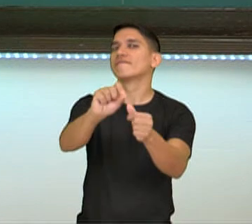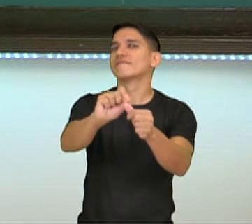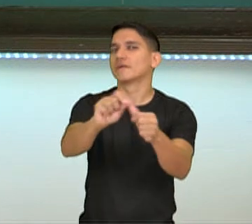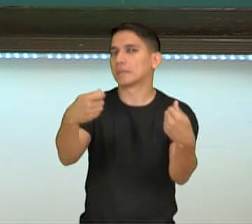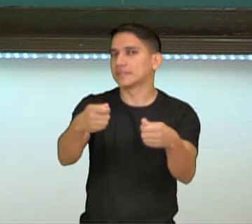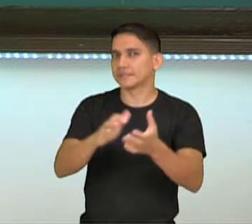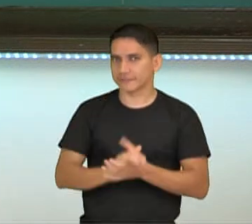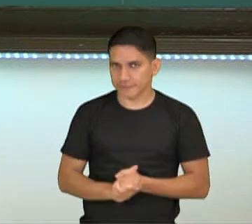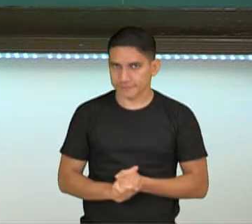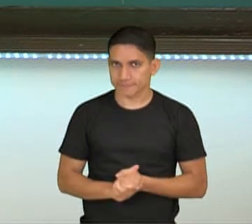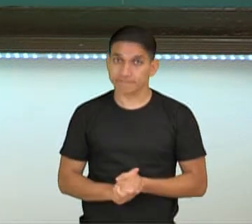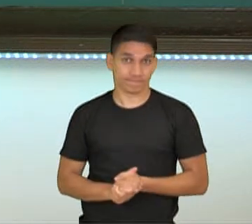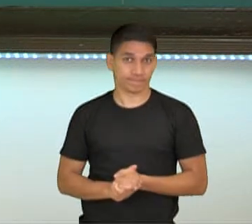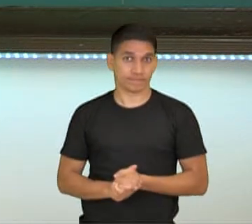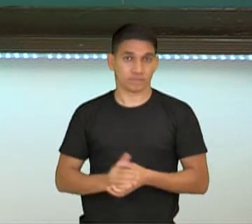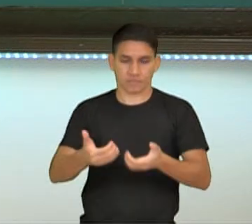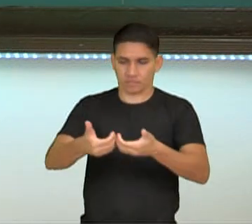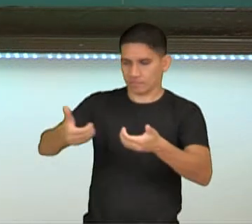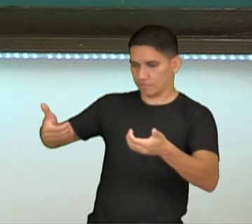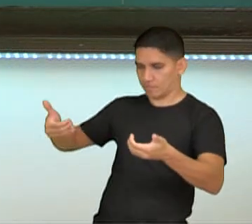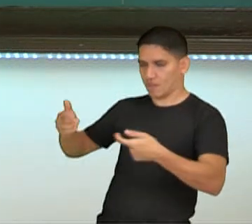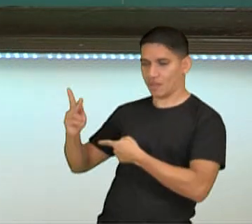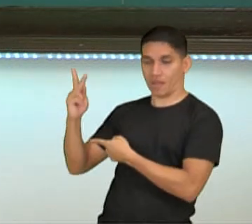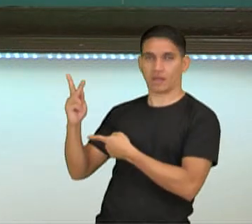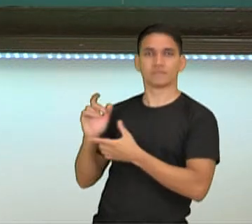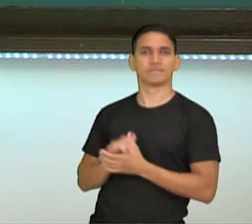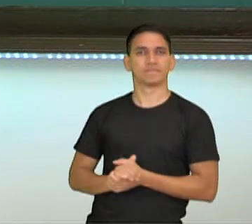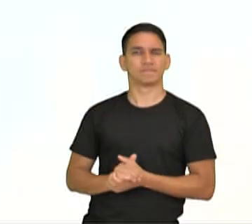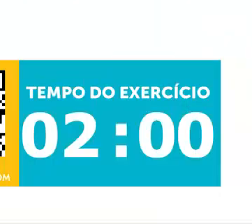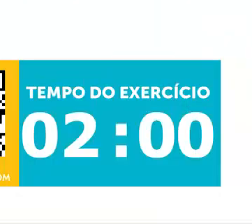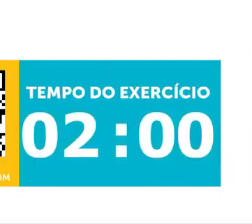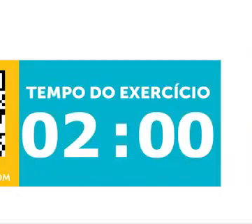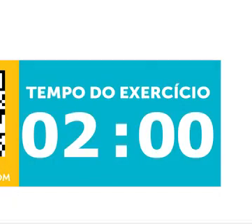fazer em casa? Isolar o valor de k. Vamos lá?